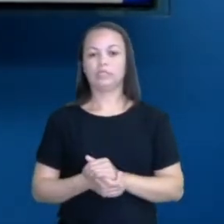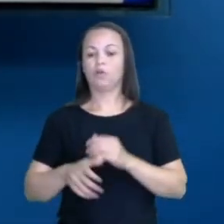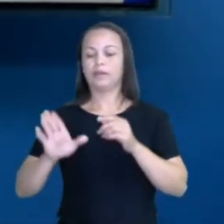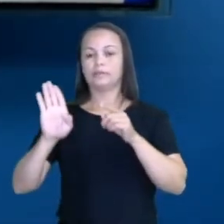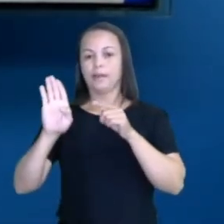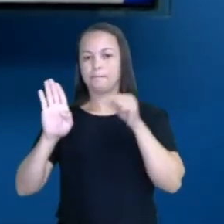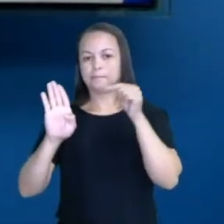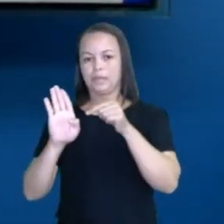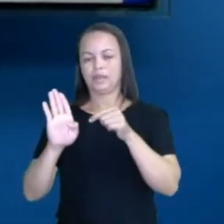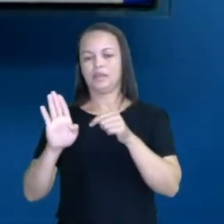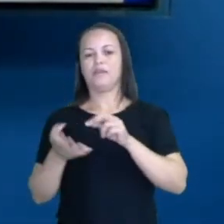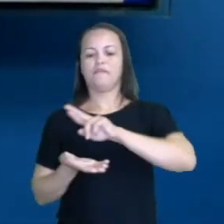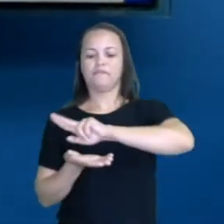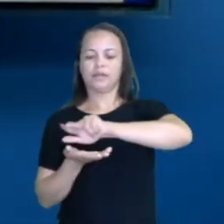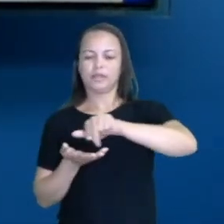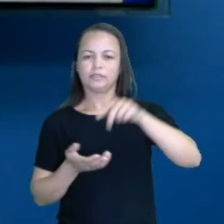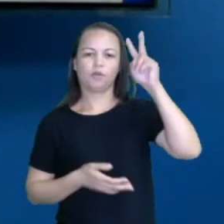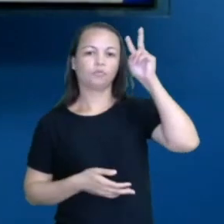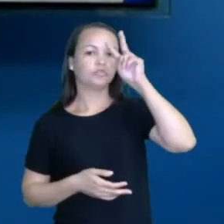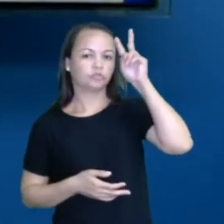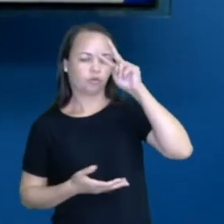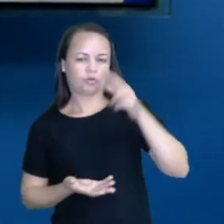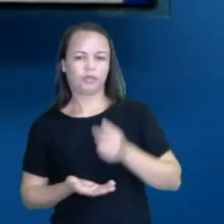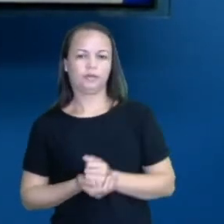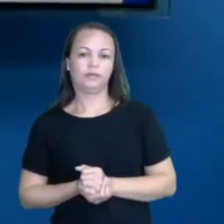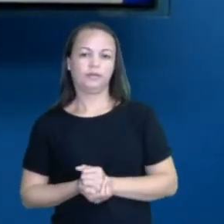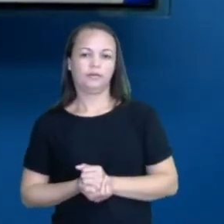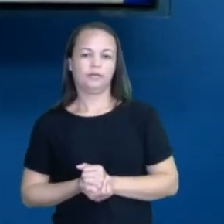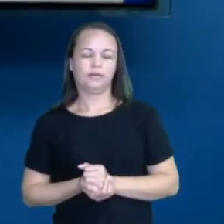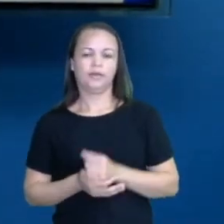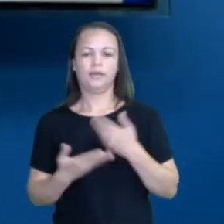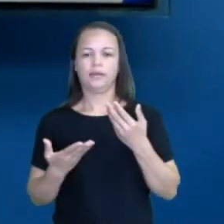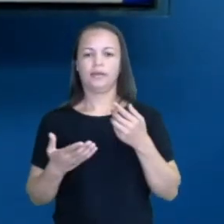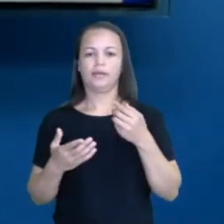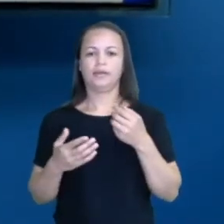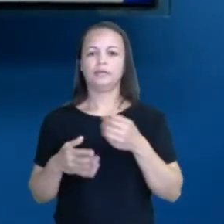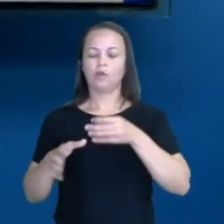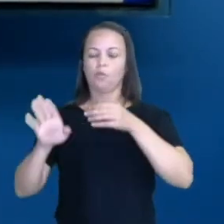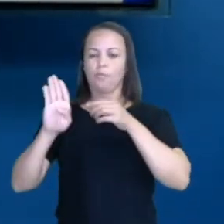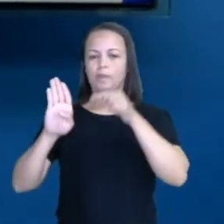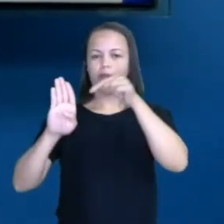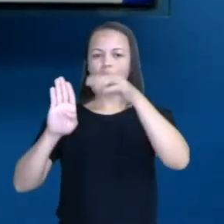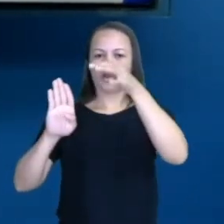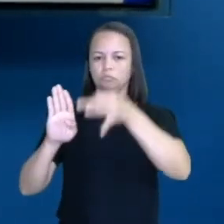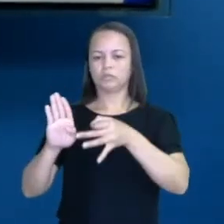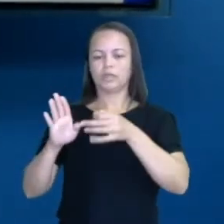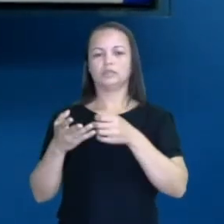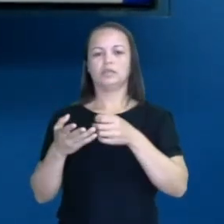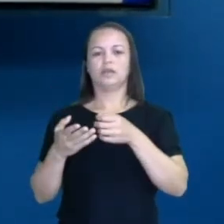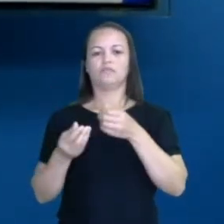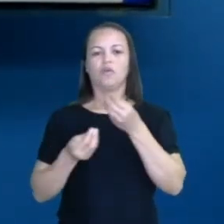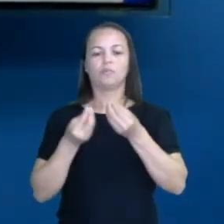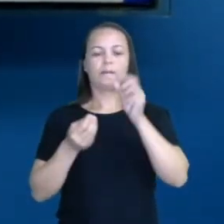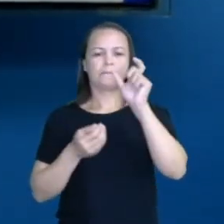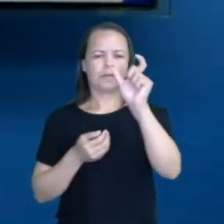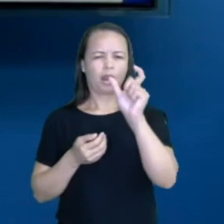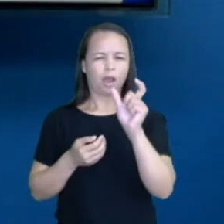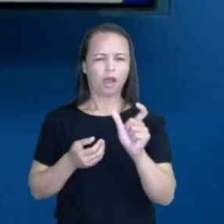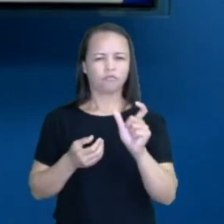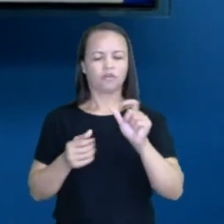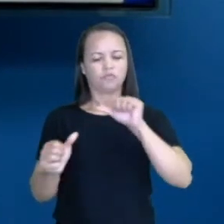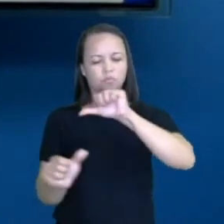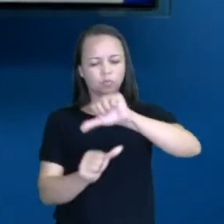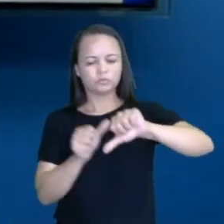B, variação histórica. Ou seja, a forma de escrita dessas palavras foi